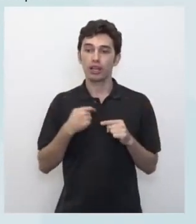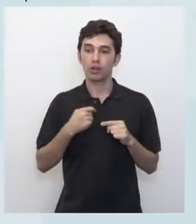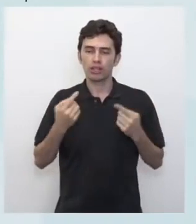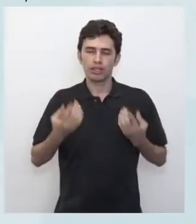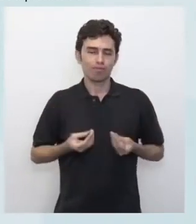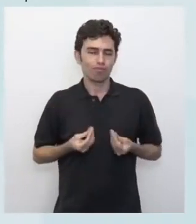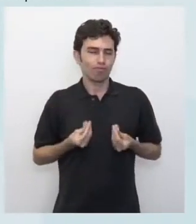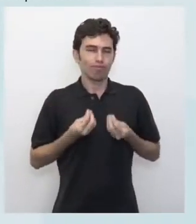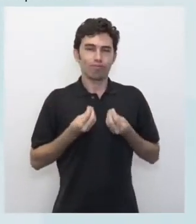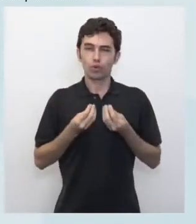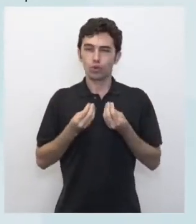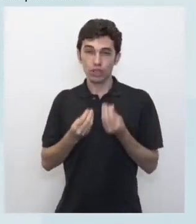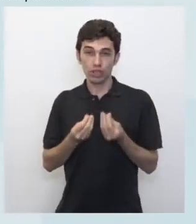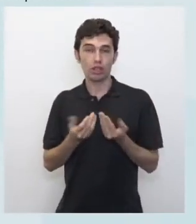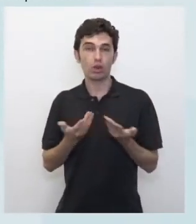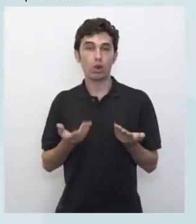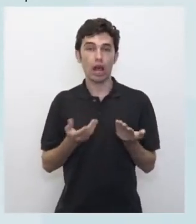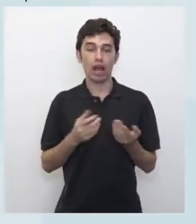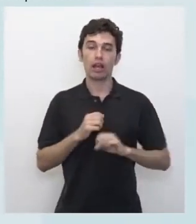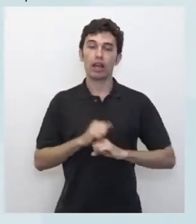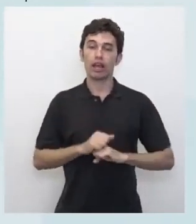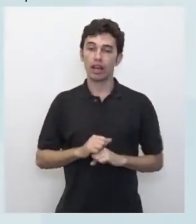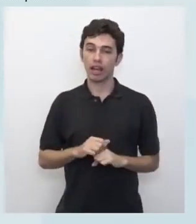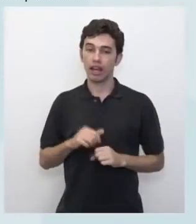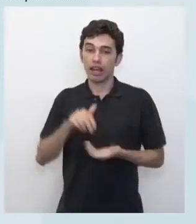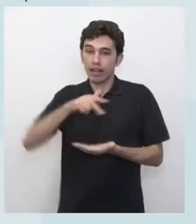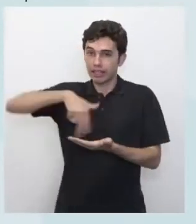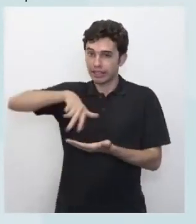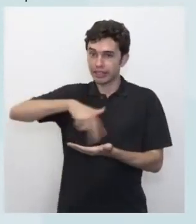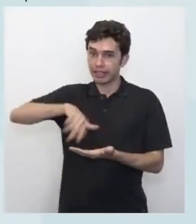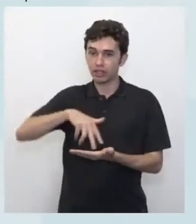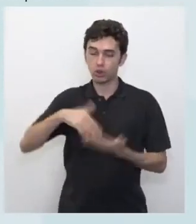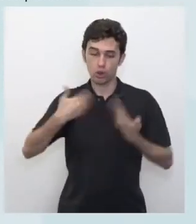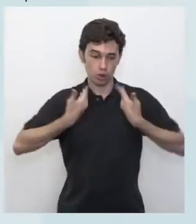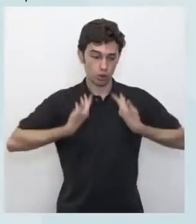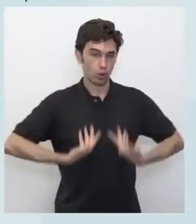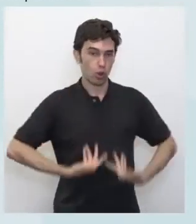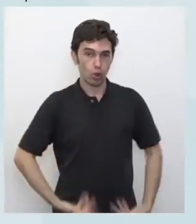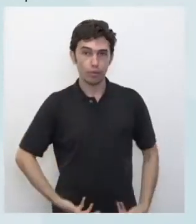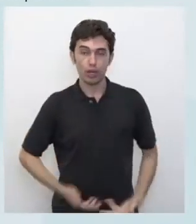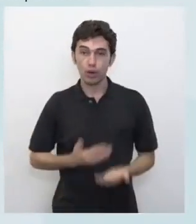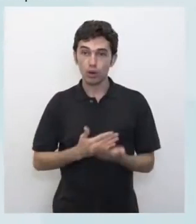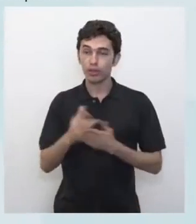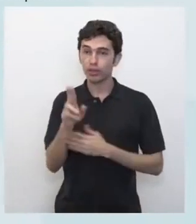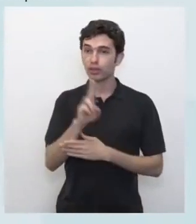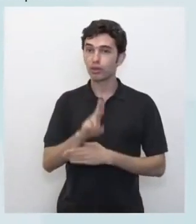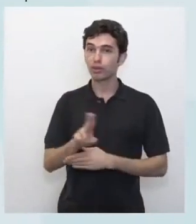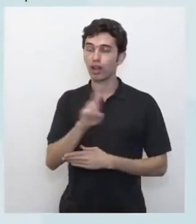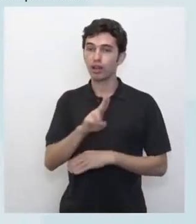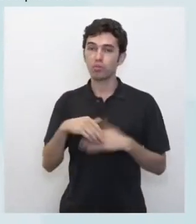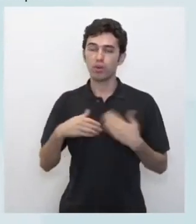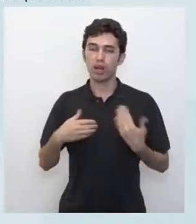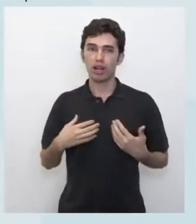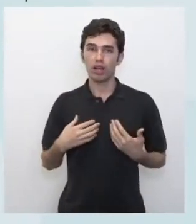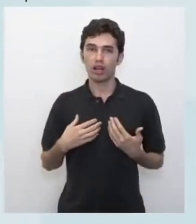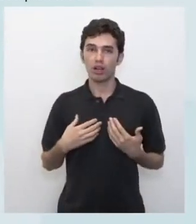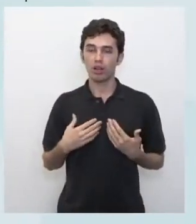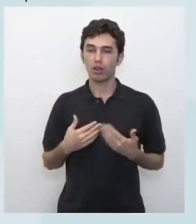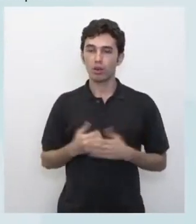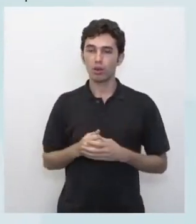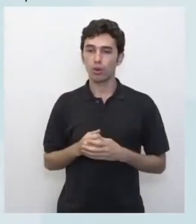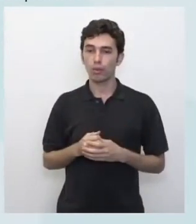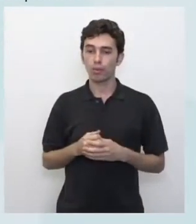instintos, né? Ou seja, a dança, o nosso corpo, ele começa a ser utilizado para colocar, né,